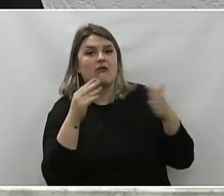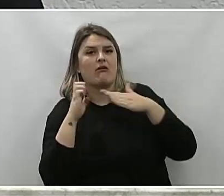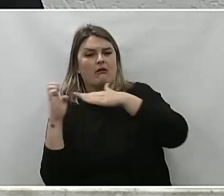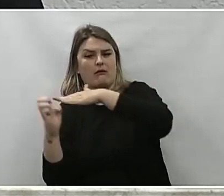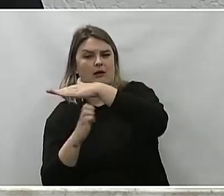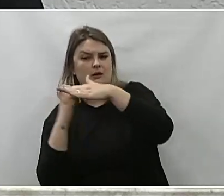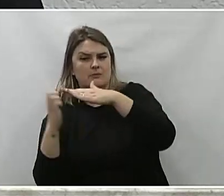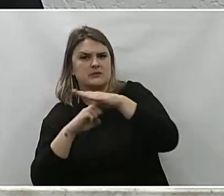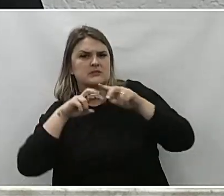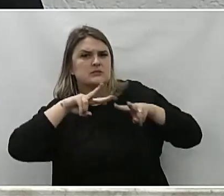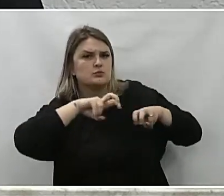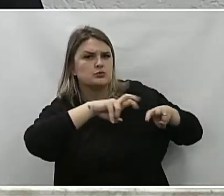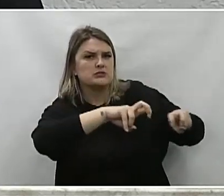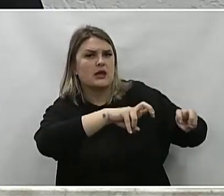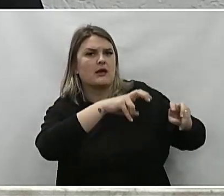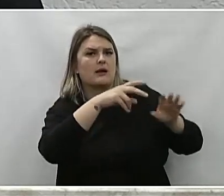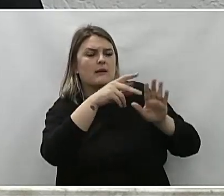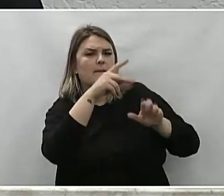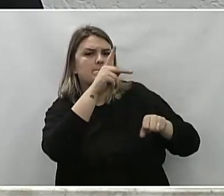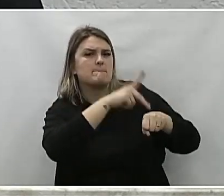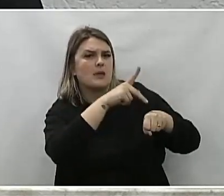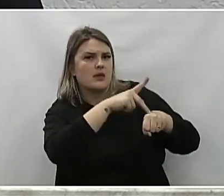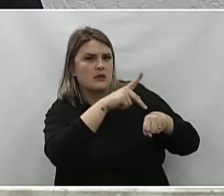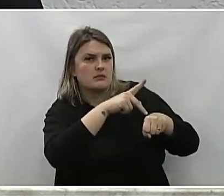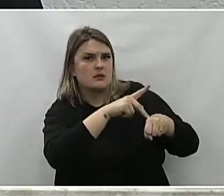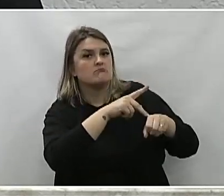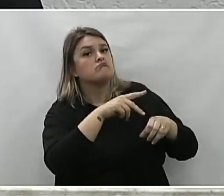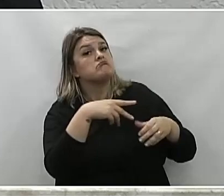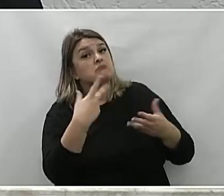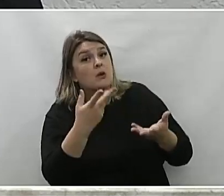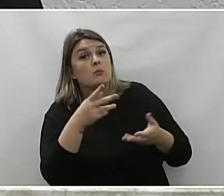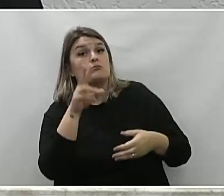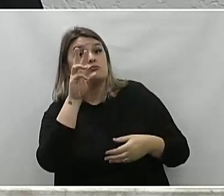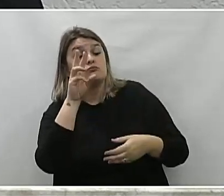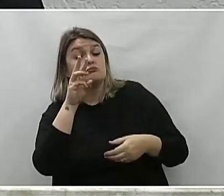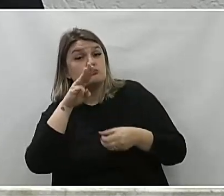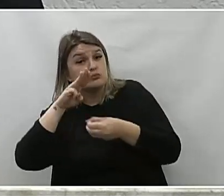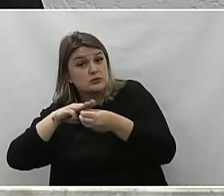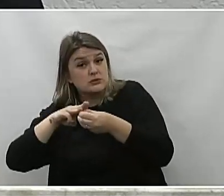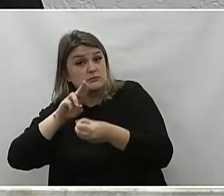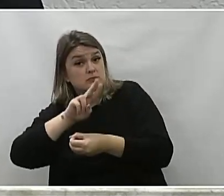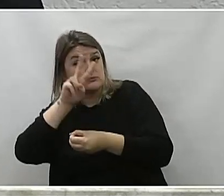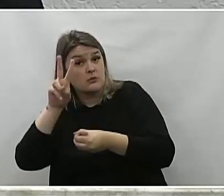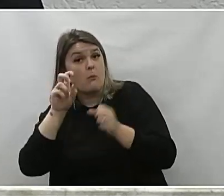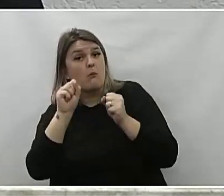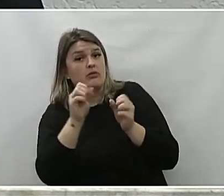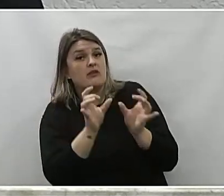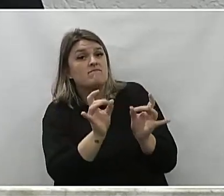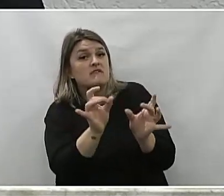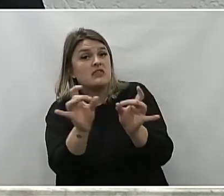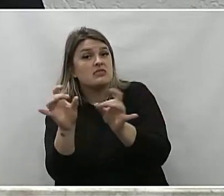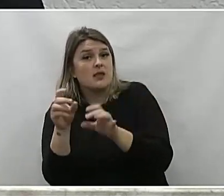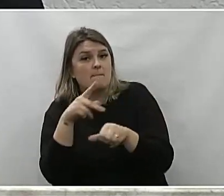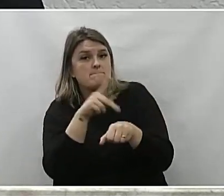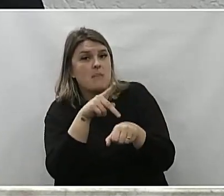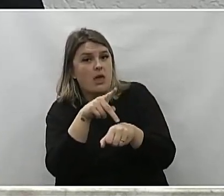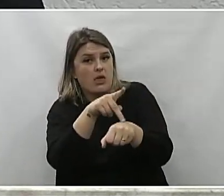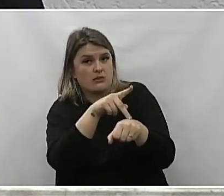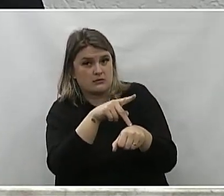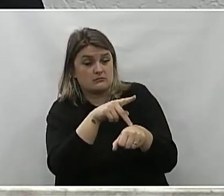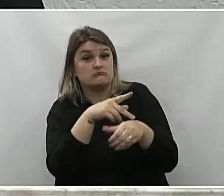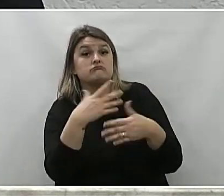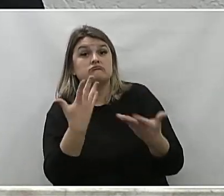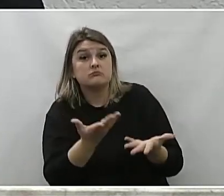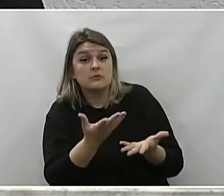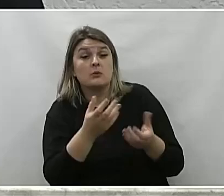que possas explorá-la fornecendo ao município pedra a um preço mais baixo que o do mercado que